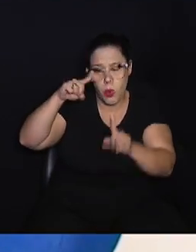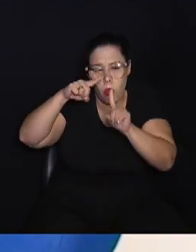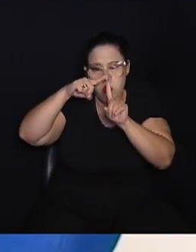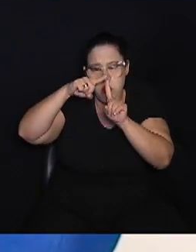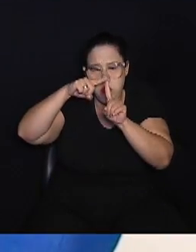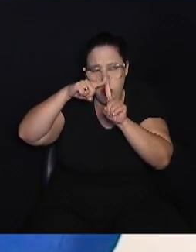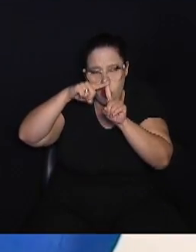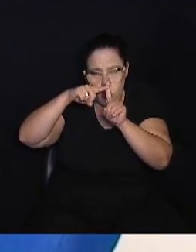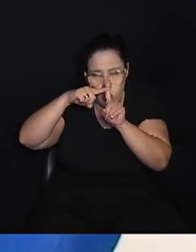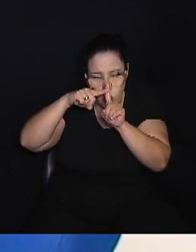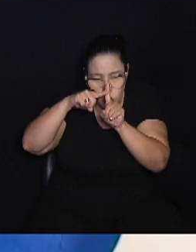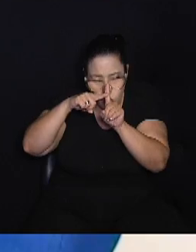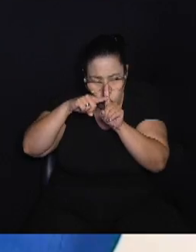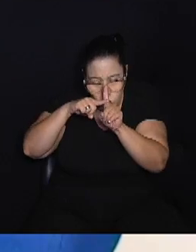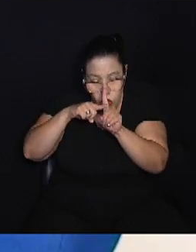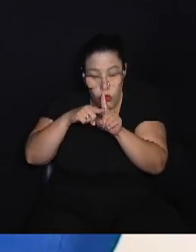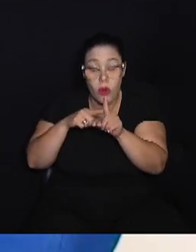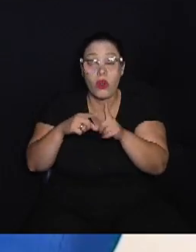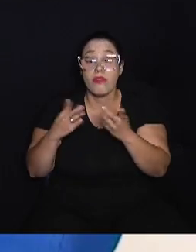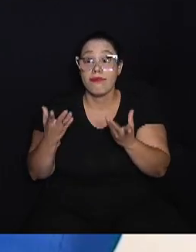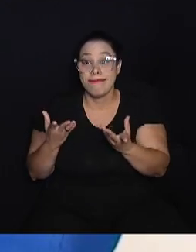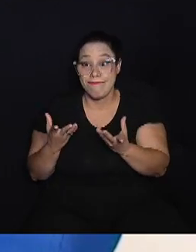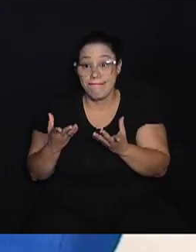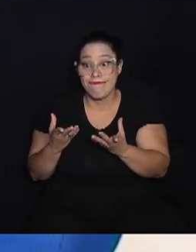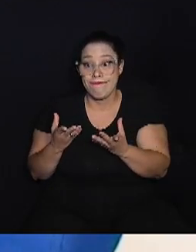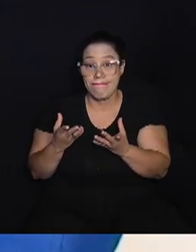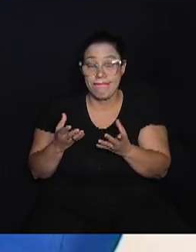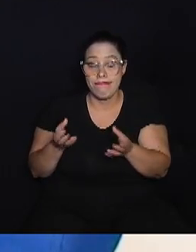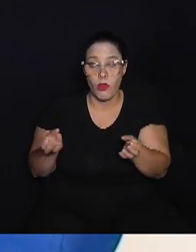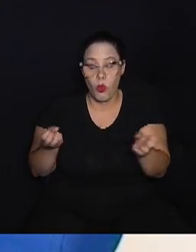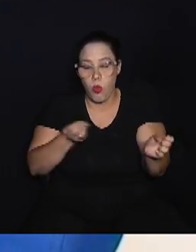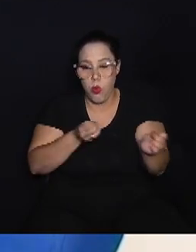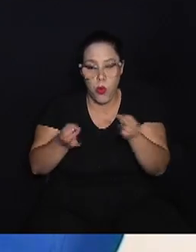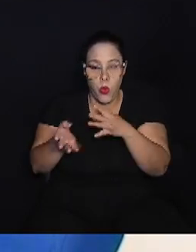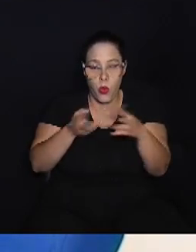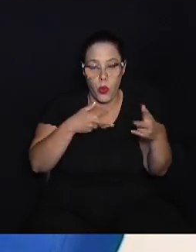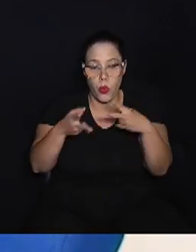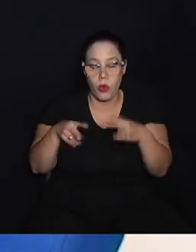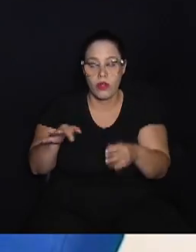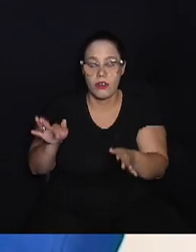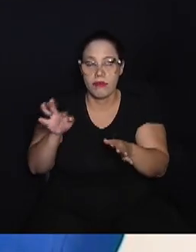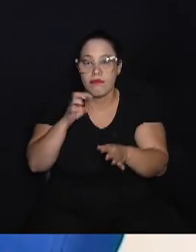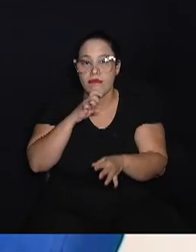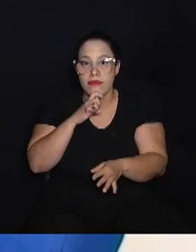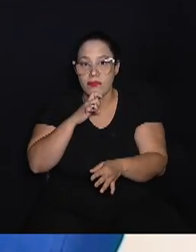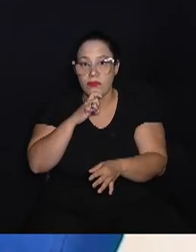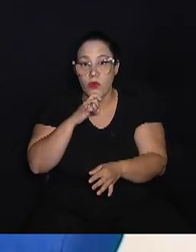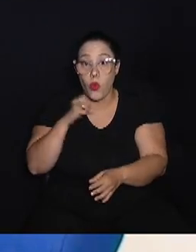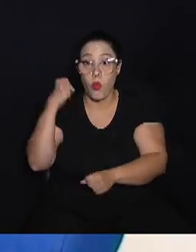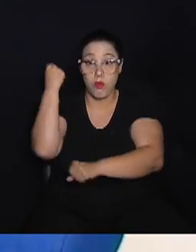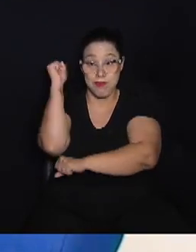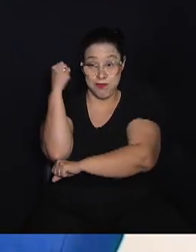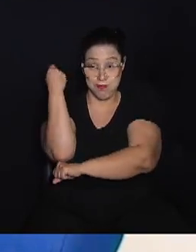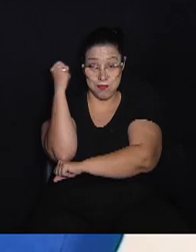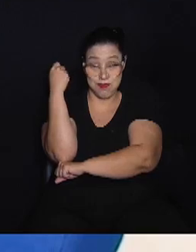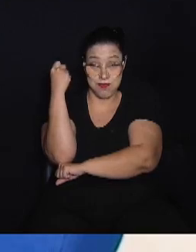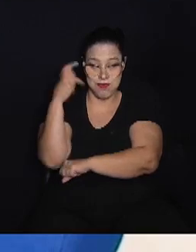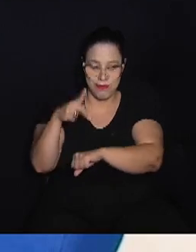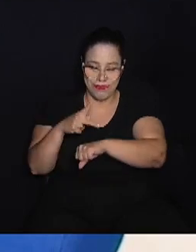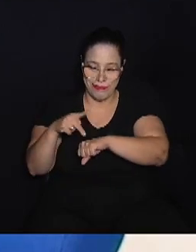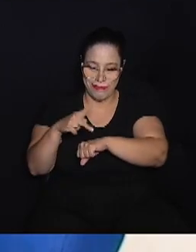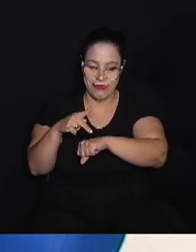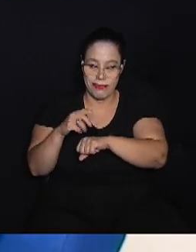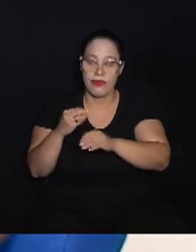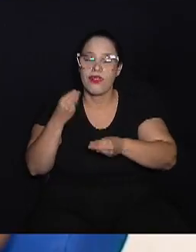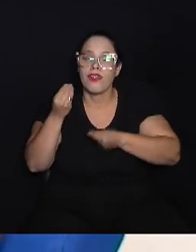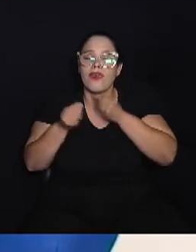na temperatura, por conta justamente de uma frente fria que está vindo da região sul do país. Quem